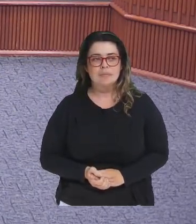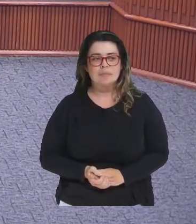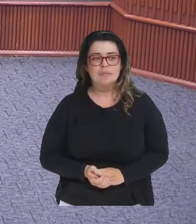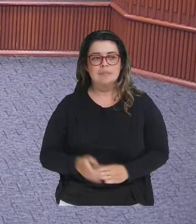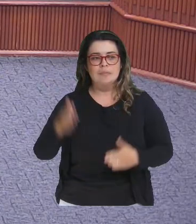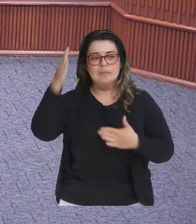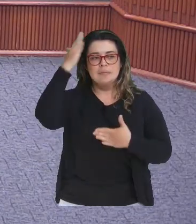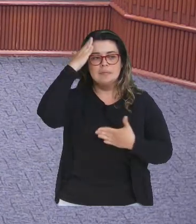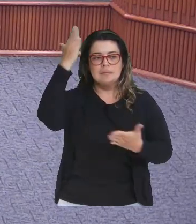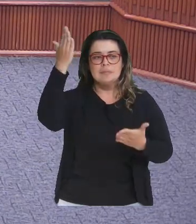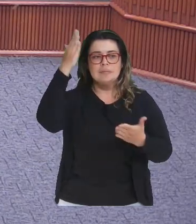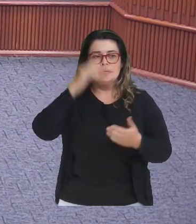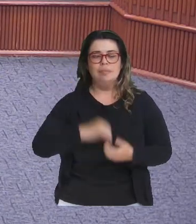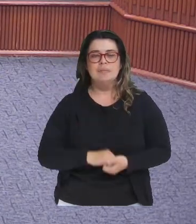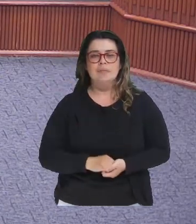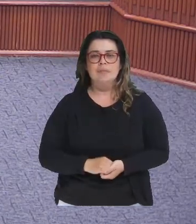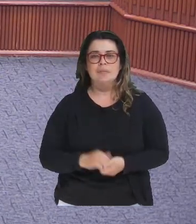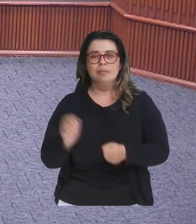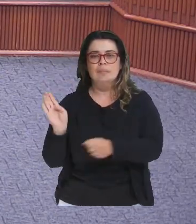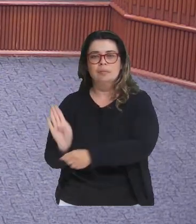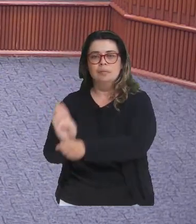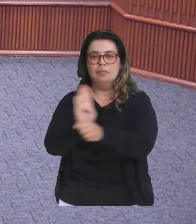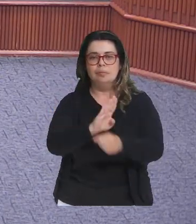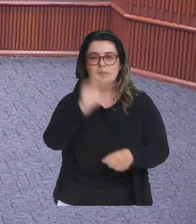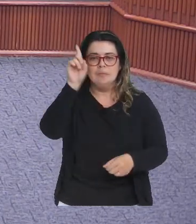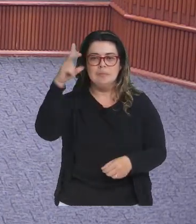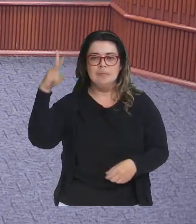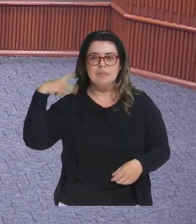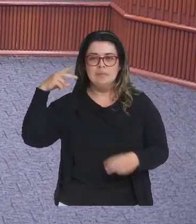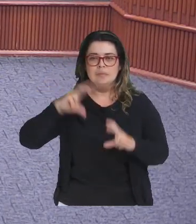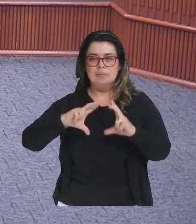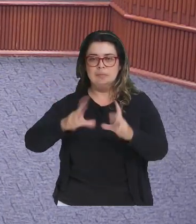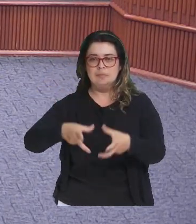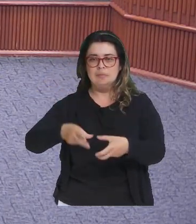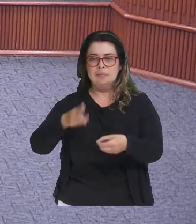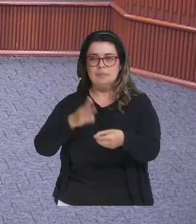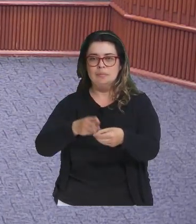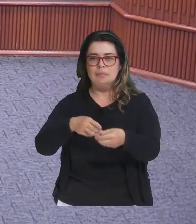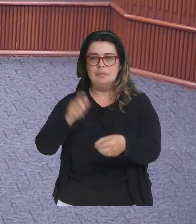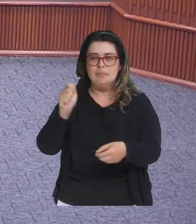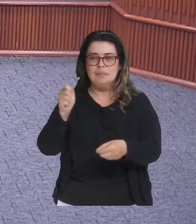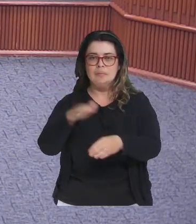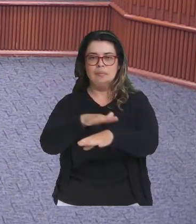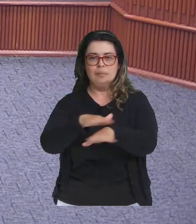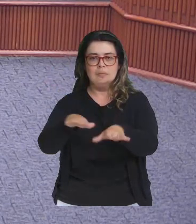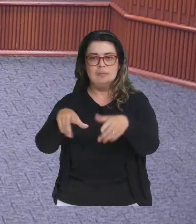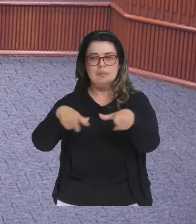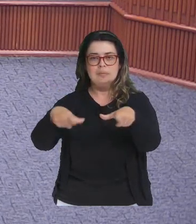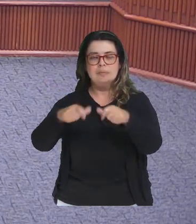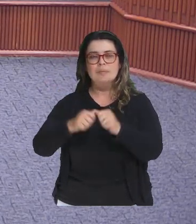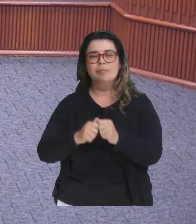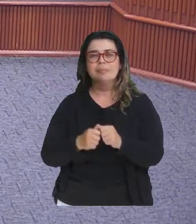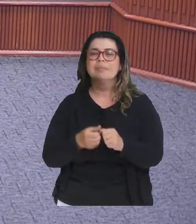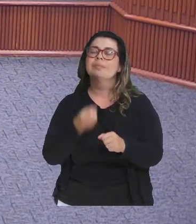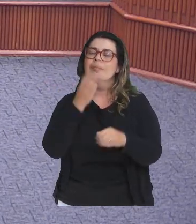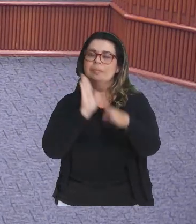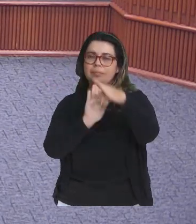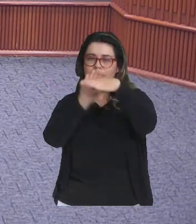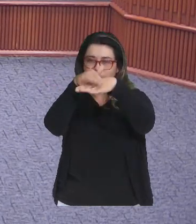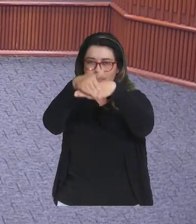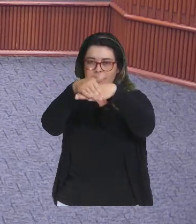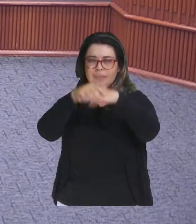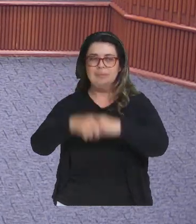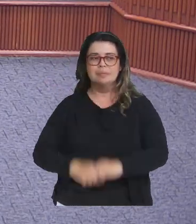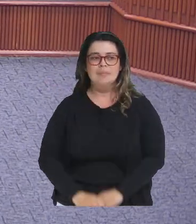Agradeço, vereador pastor Nivaldo, e sob a proteção de Deus, vereadores da Câmara Municipal de Assis, encerram seus trabalhos. Tenham todos uma boa noite.